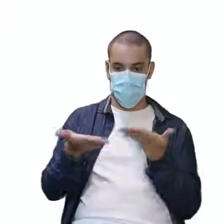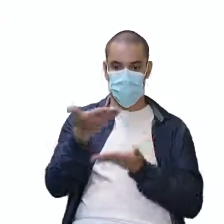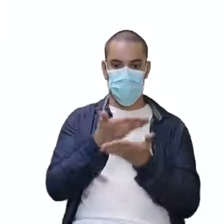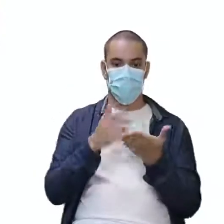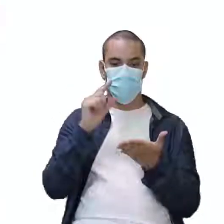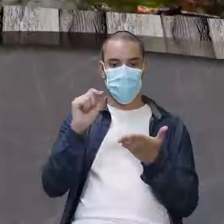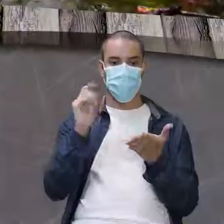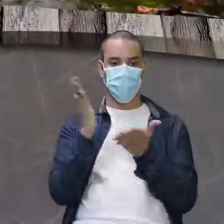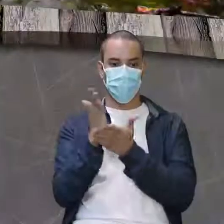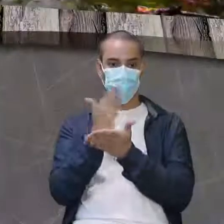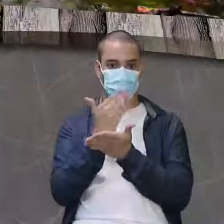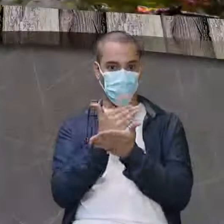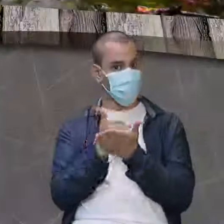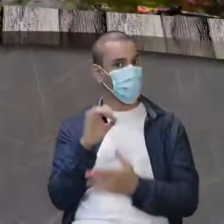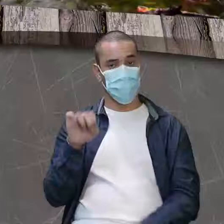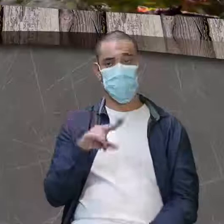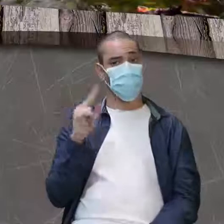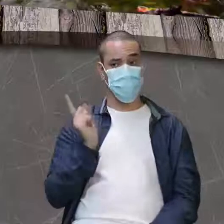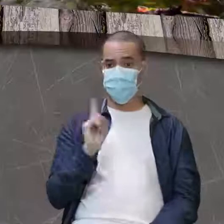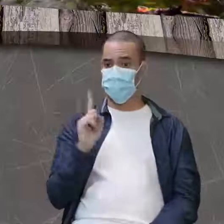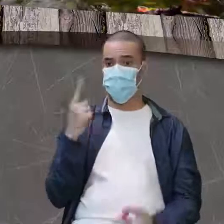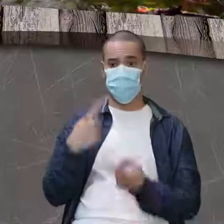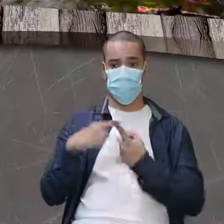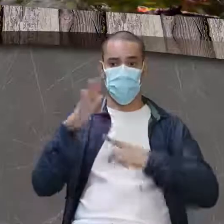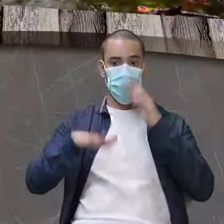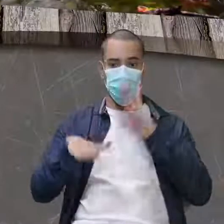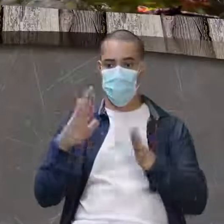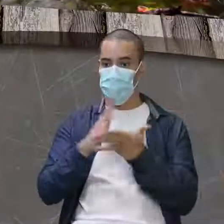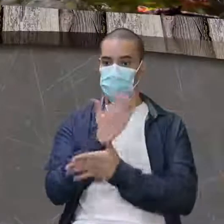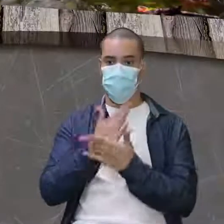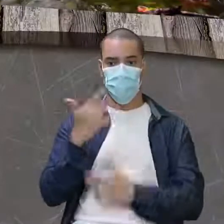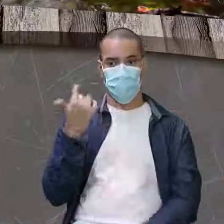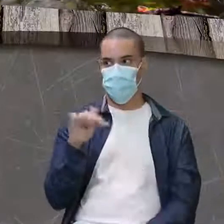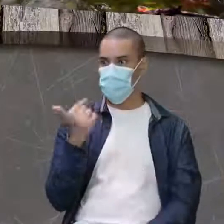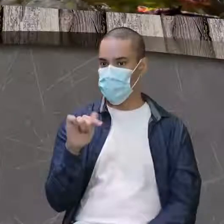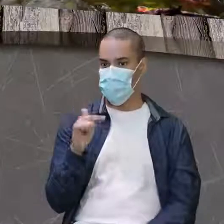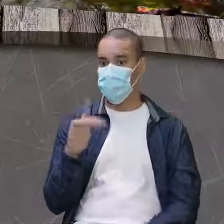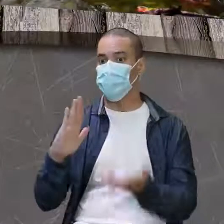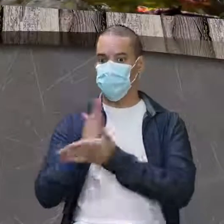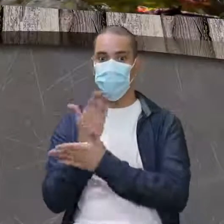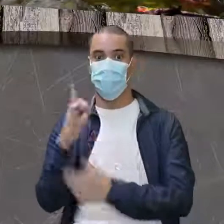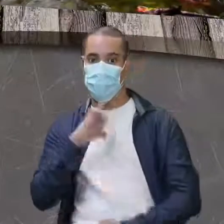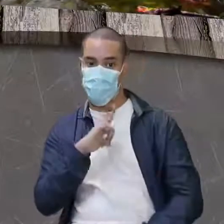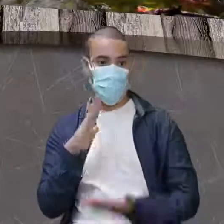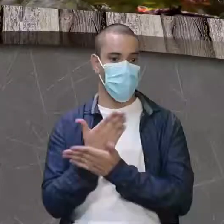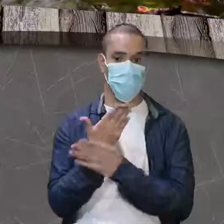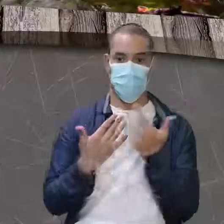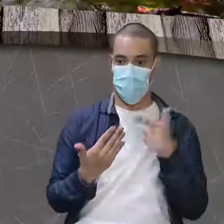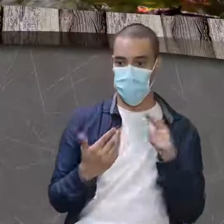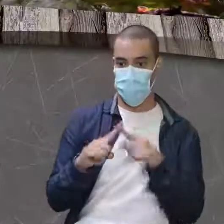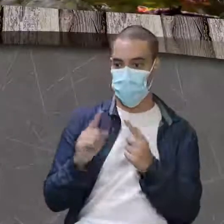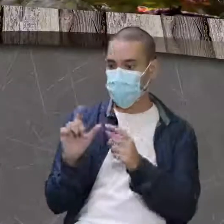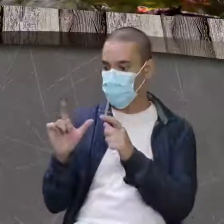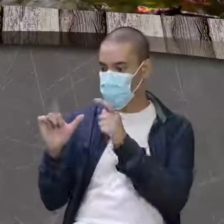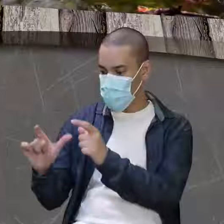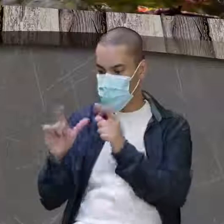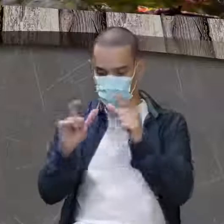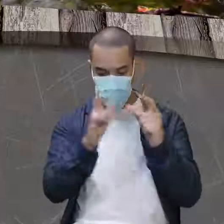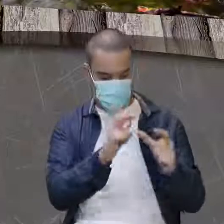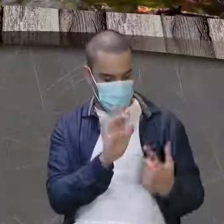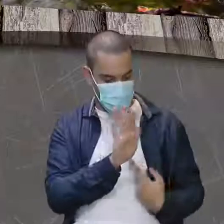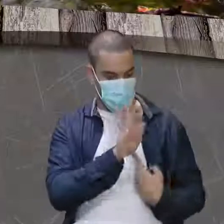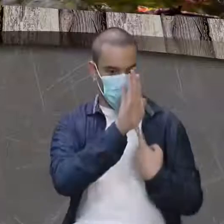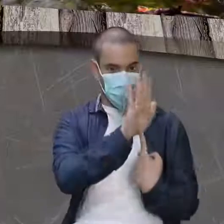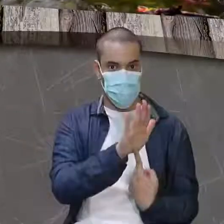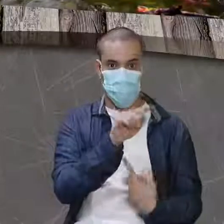com divisão ou não. Nem todas as colônias vão ter essas divisões de trabalho, mas algumas vão ser bem marcadas, tá? Onde um vai